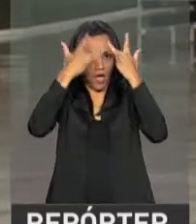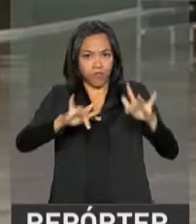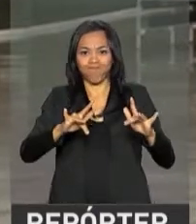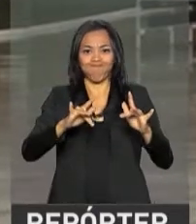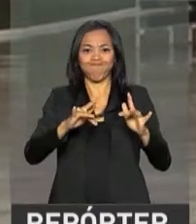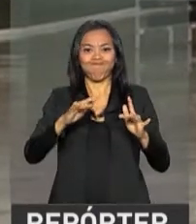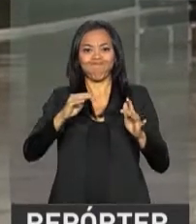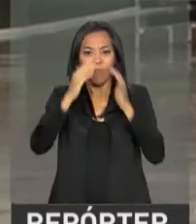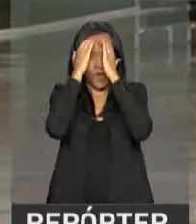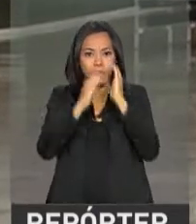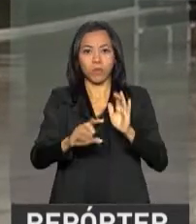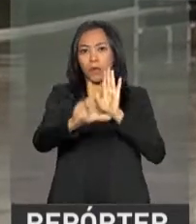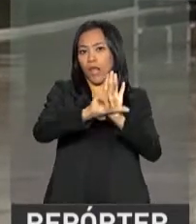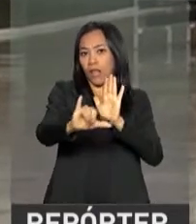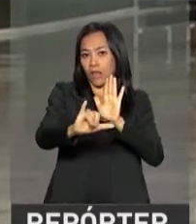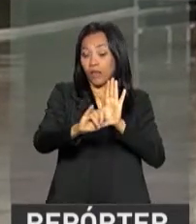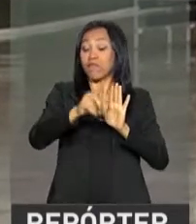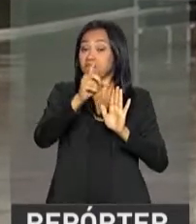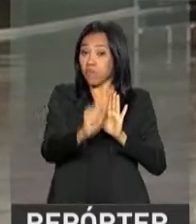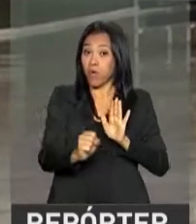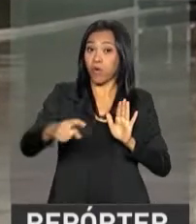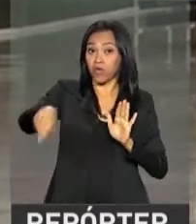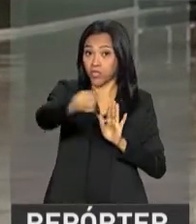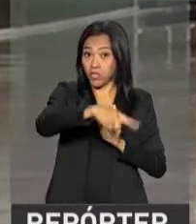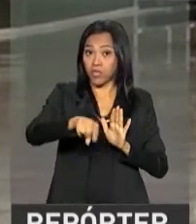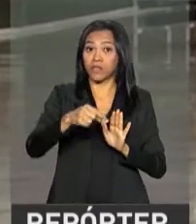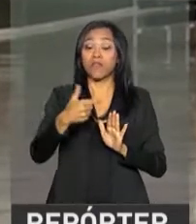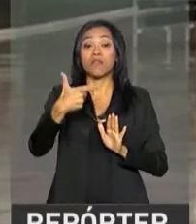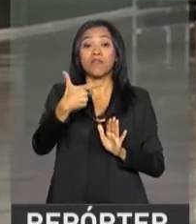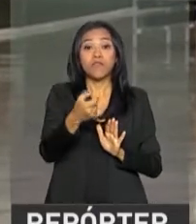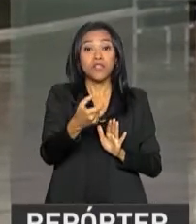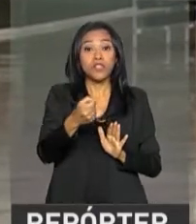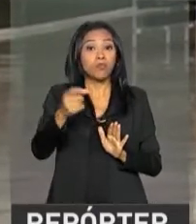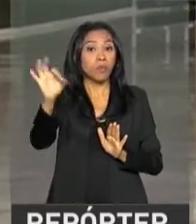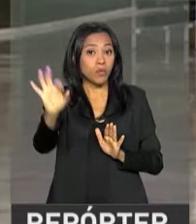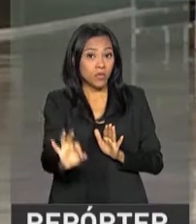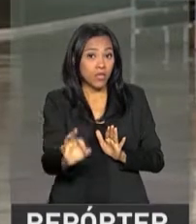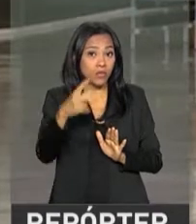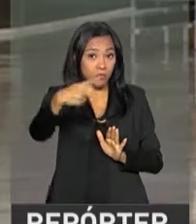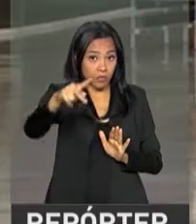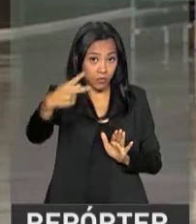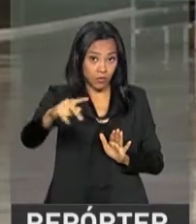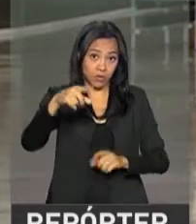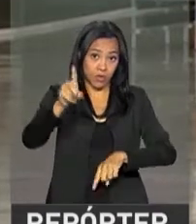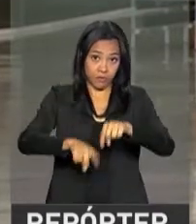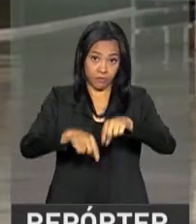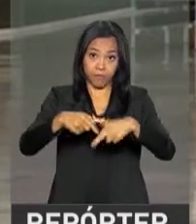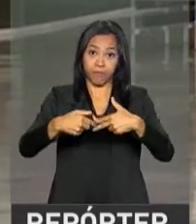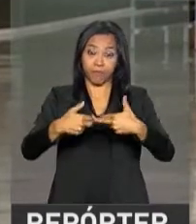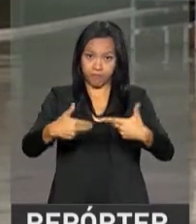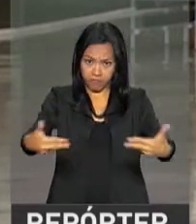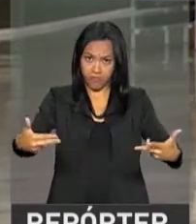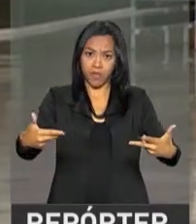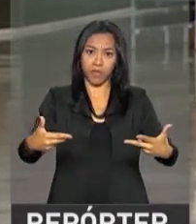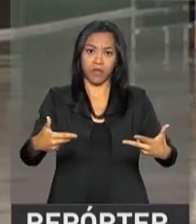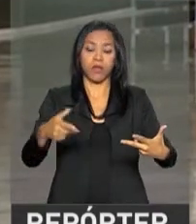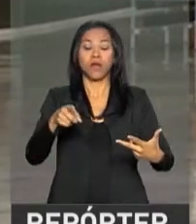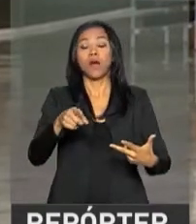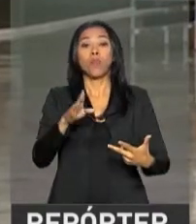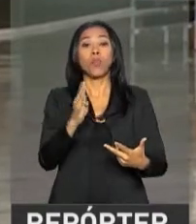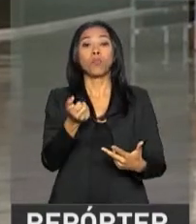administrativa podem chegar a 20% do faturamento bruto anual da empresa pela lei anticorrupção